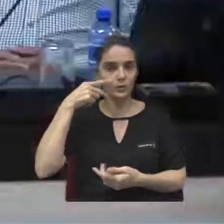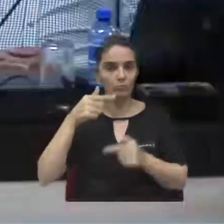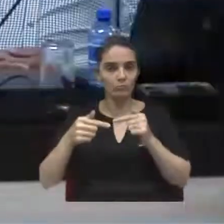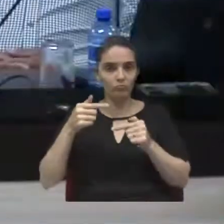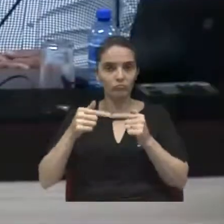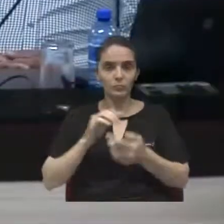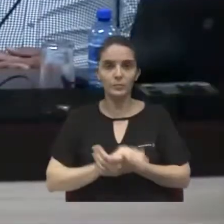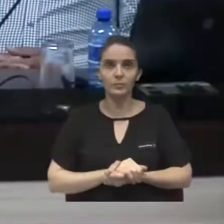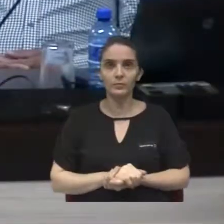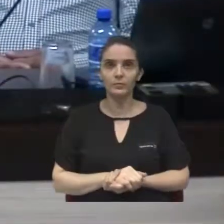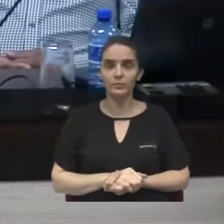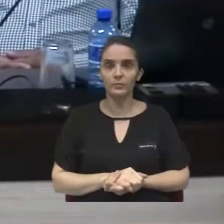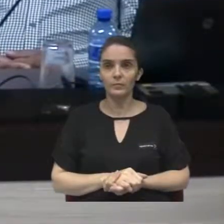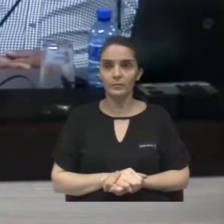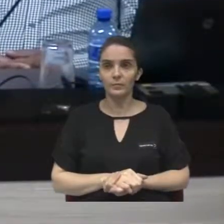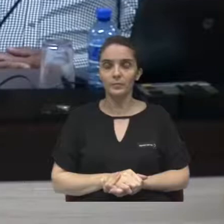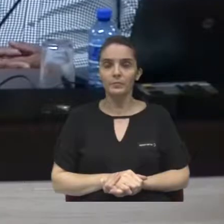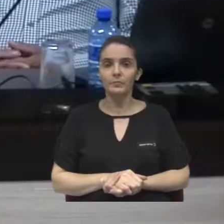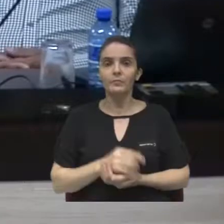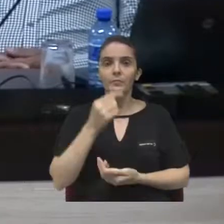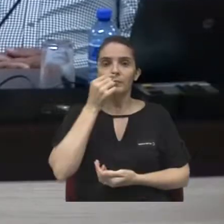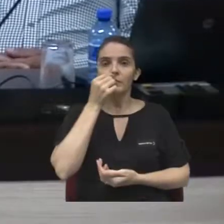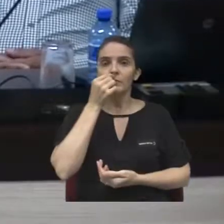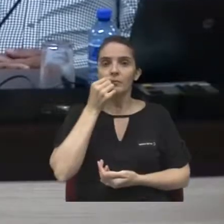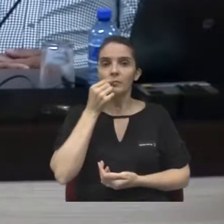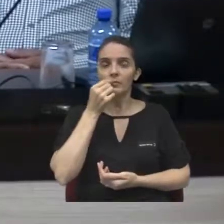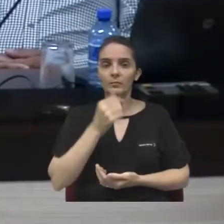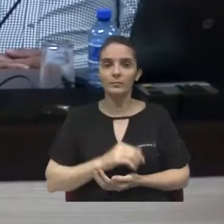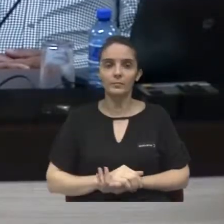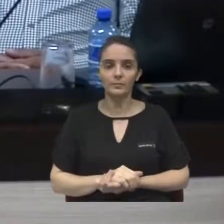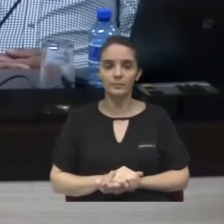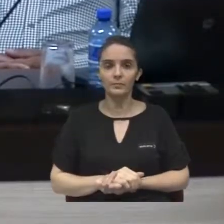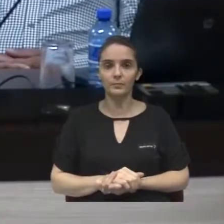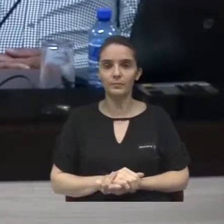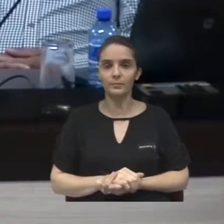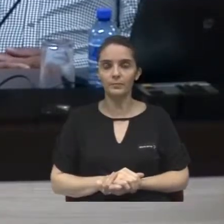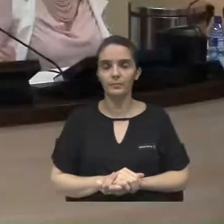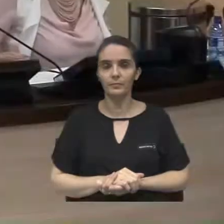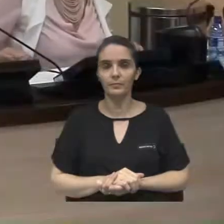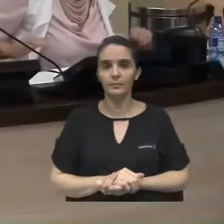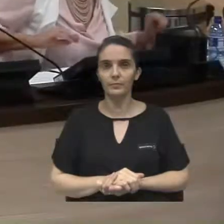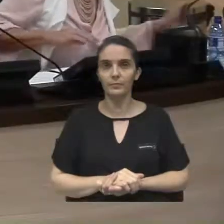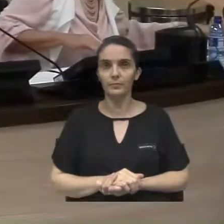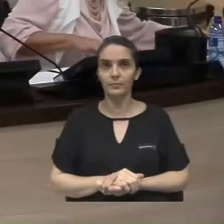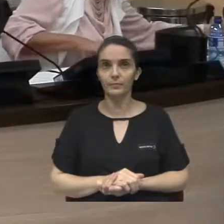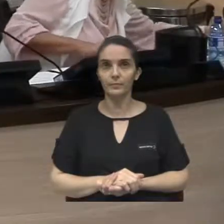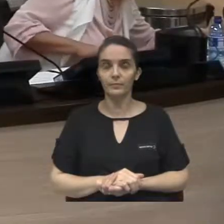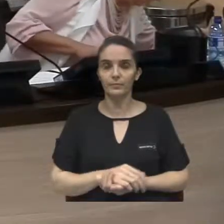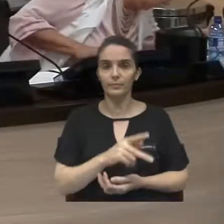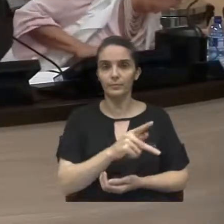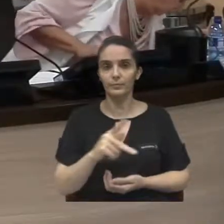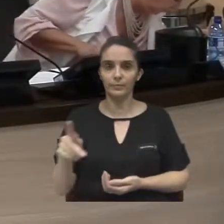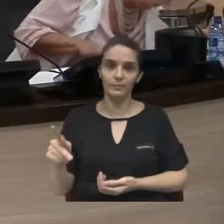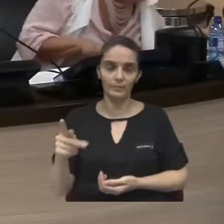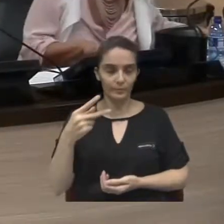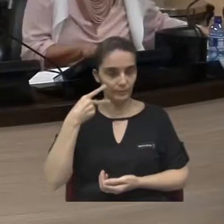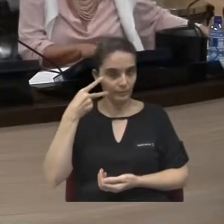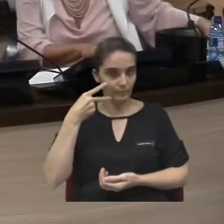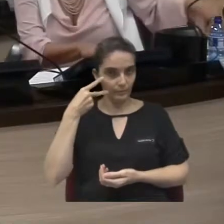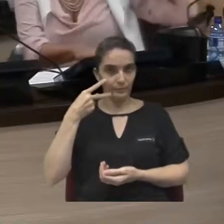discutir? Desejo. Para discutir o requerimento, vereador Estevão Nogueira. Sim. Senhor presidente, nobres